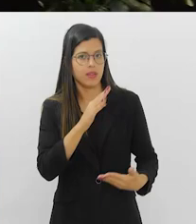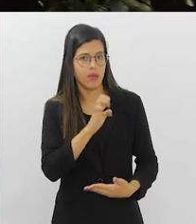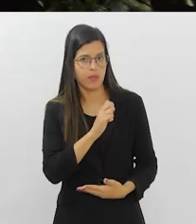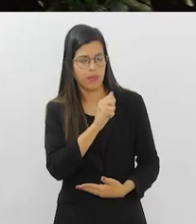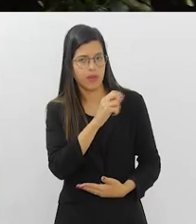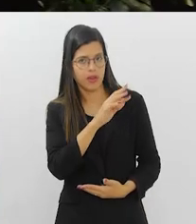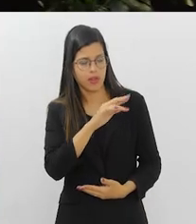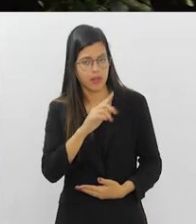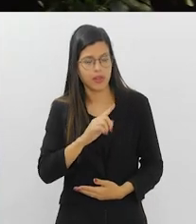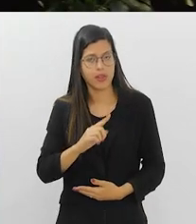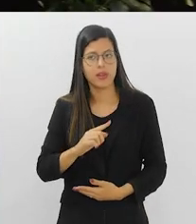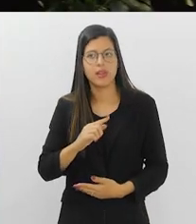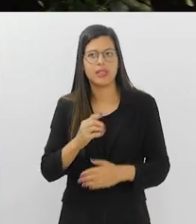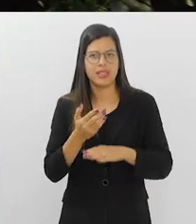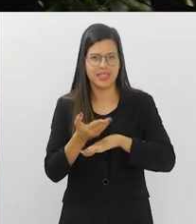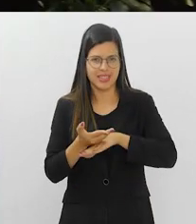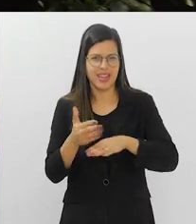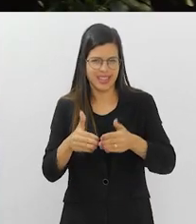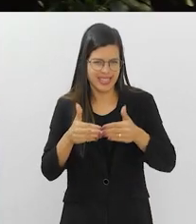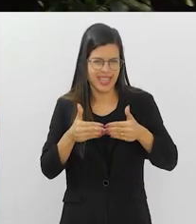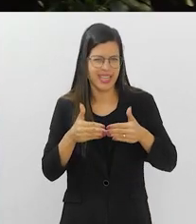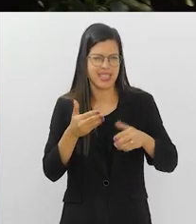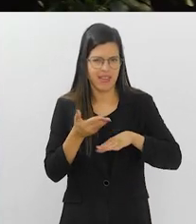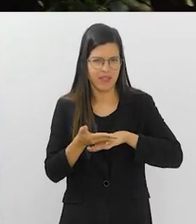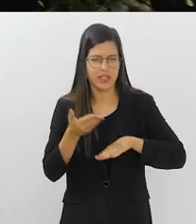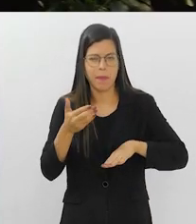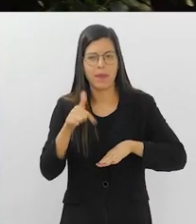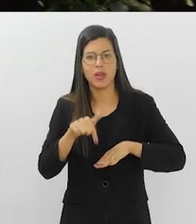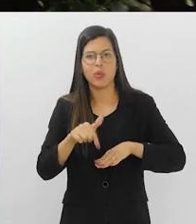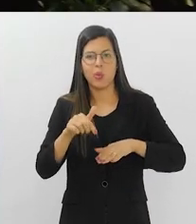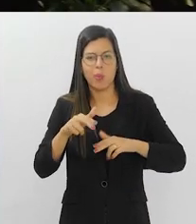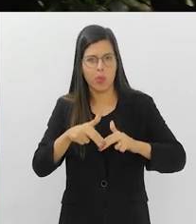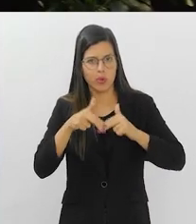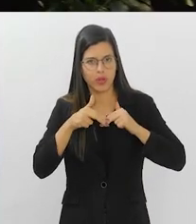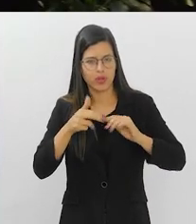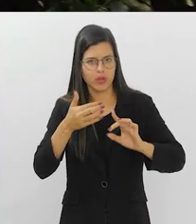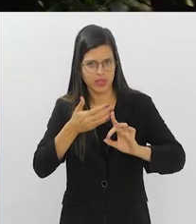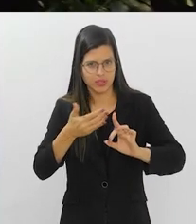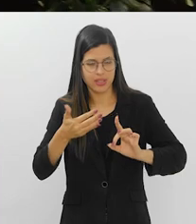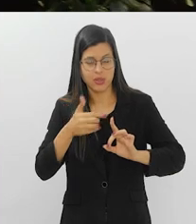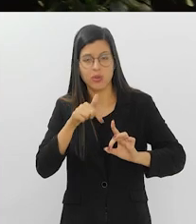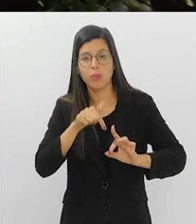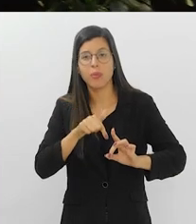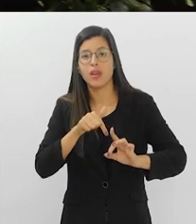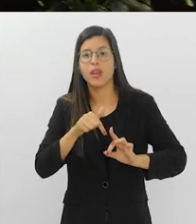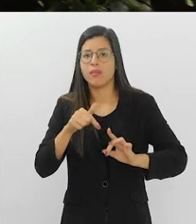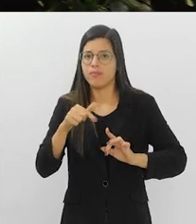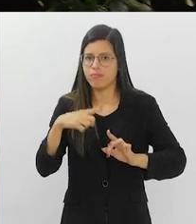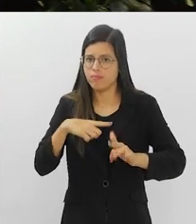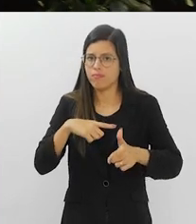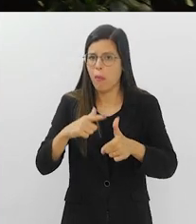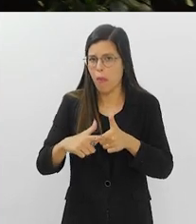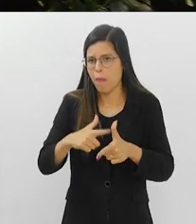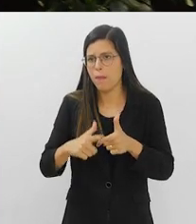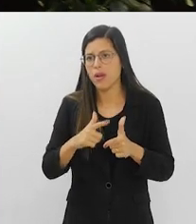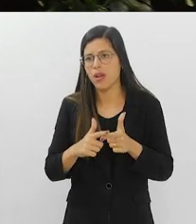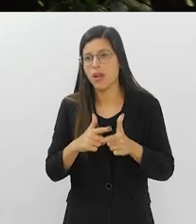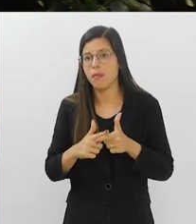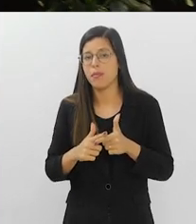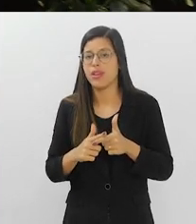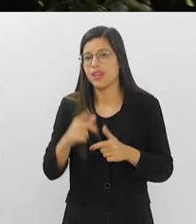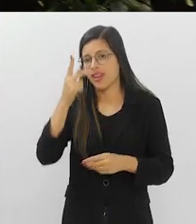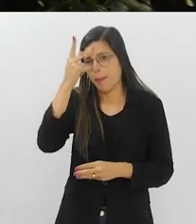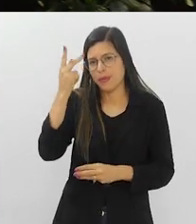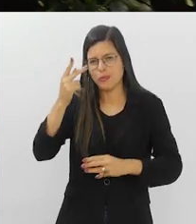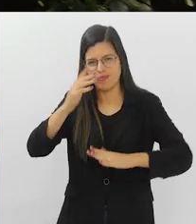demissão das pessoas por conta do burnout, ela acaba provocando uma série de problemas para essa pessoa e acaba